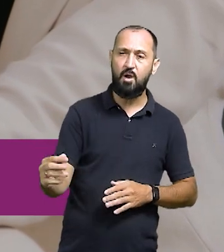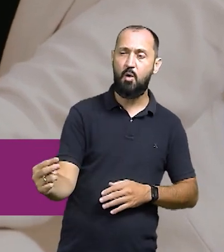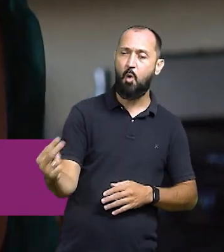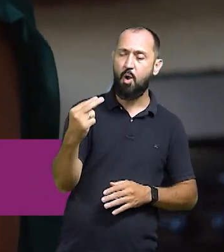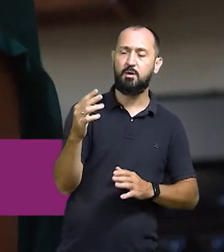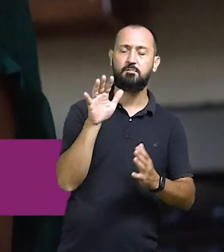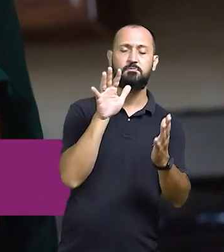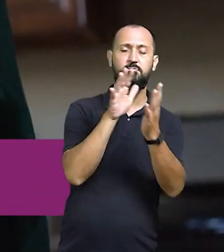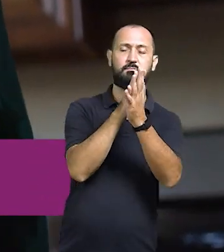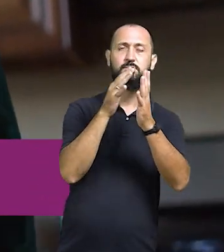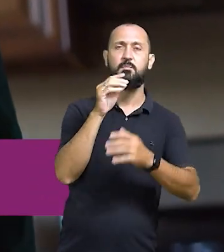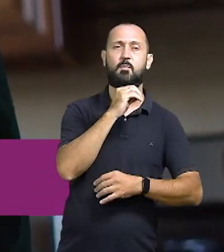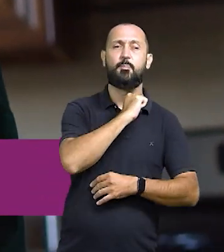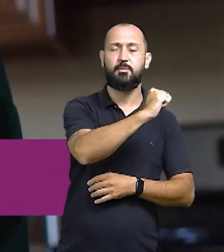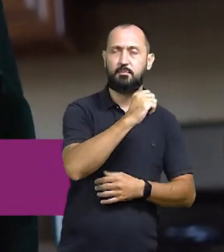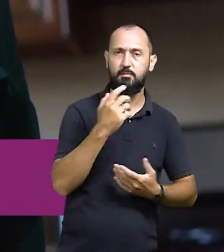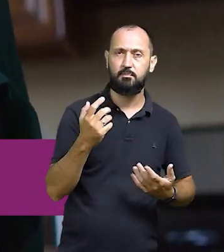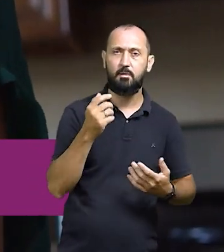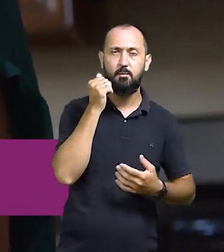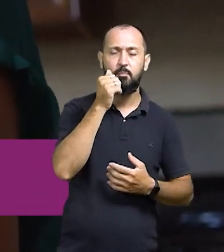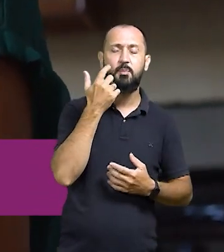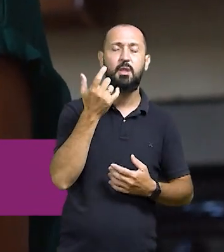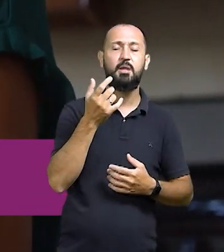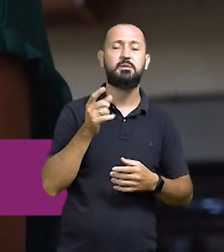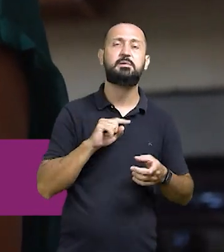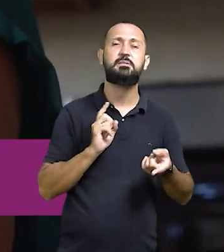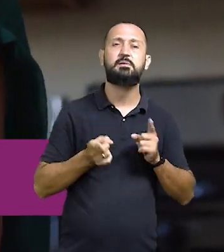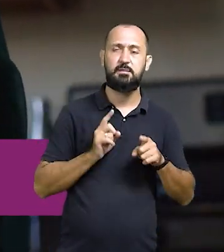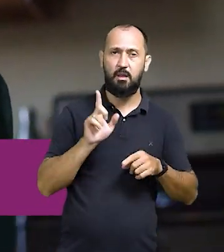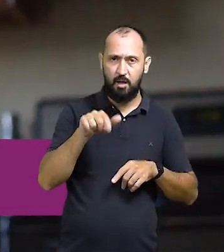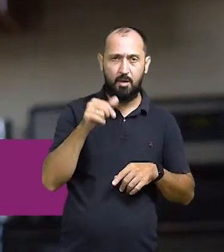mulher terminasse a relação. Ex.